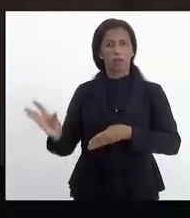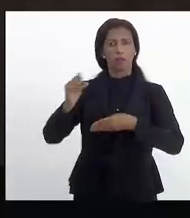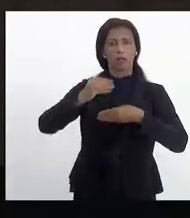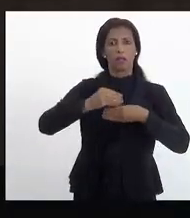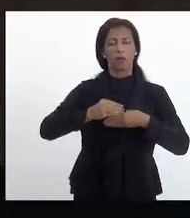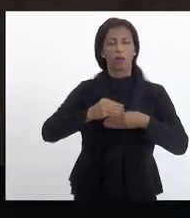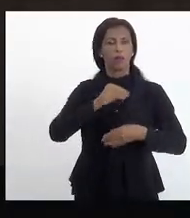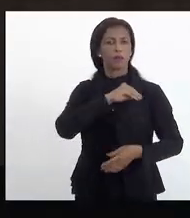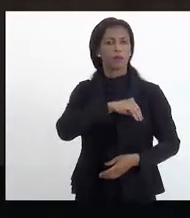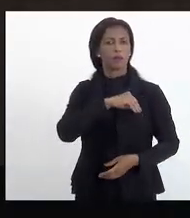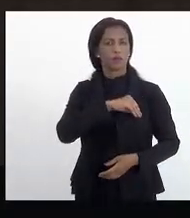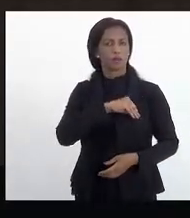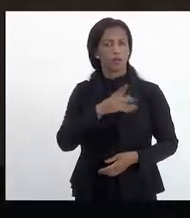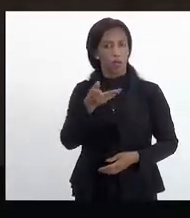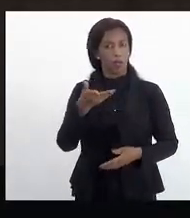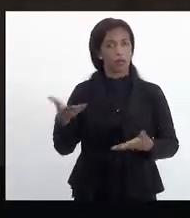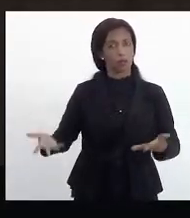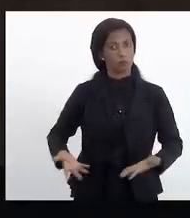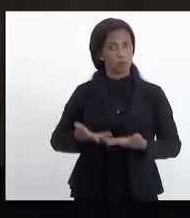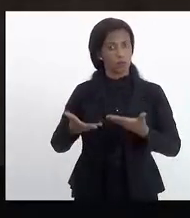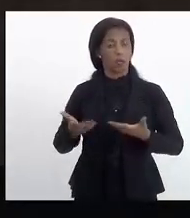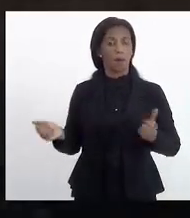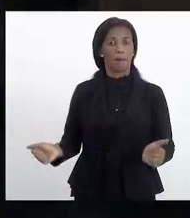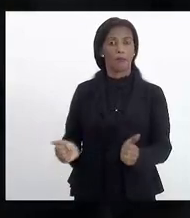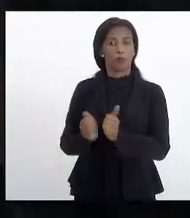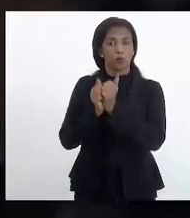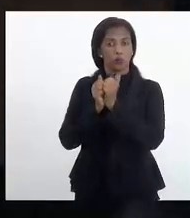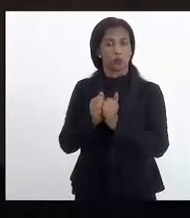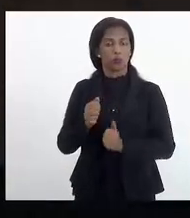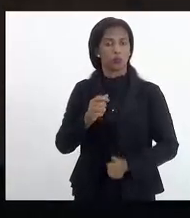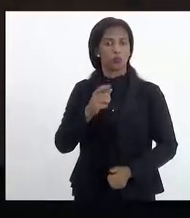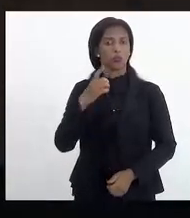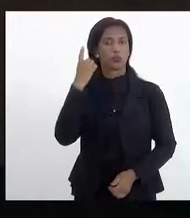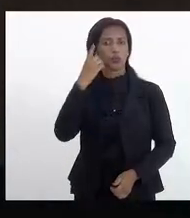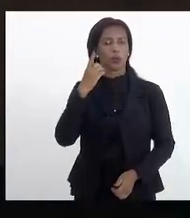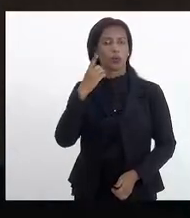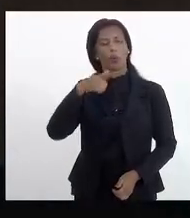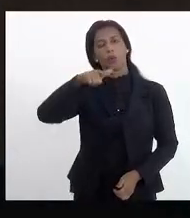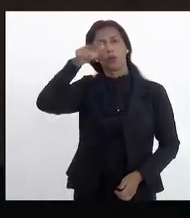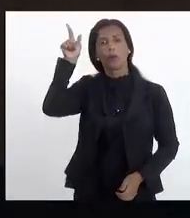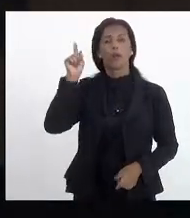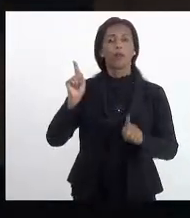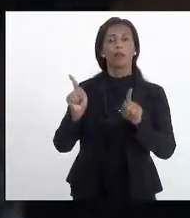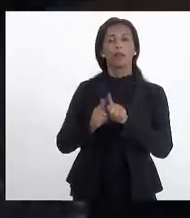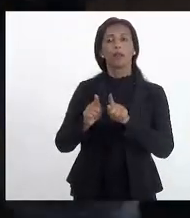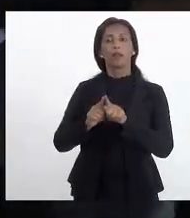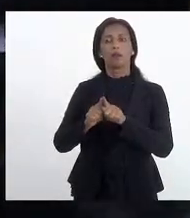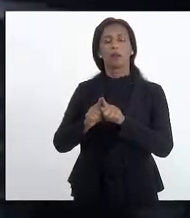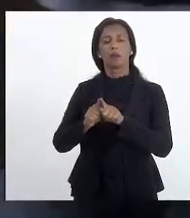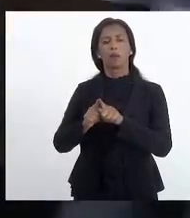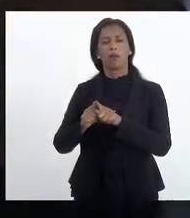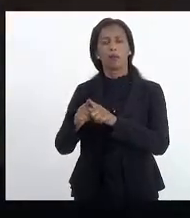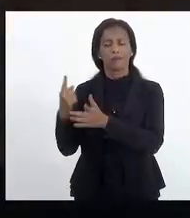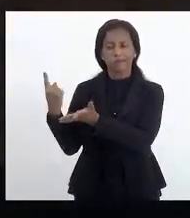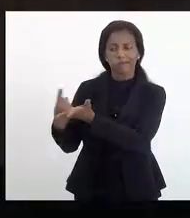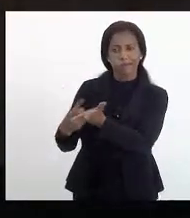salarial, uma iniciativa de Vossa Excelência, deputado Luiz Paulo, e também elogiar a possibilidade da construção desse